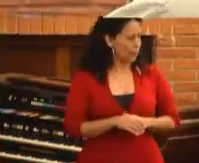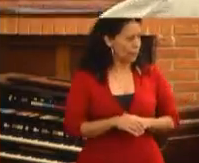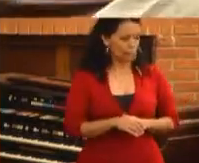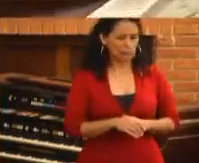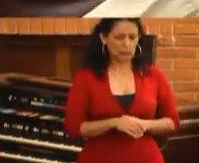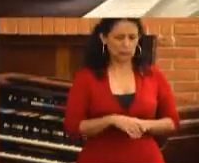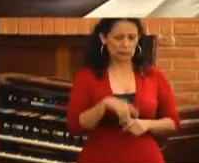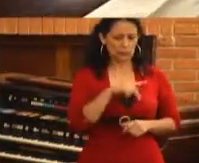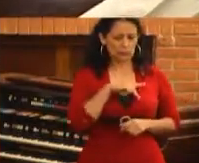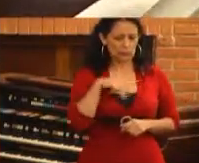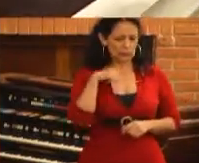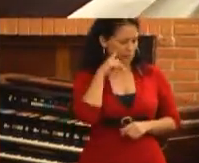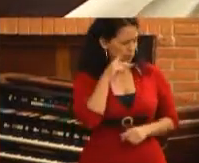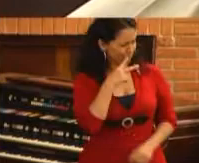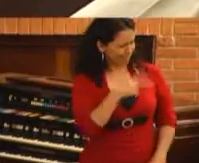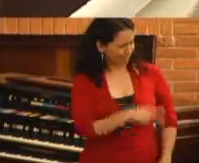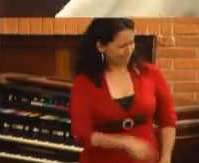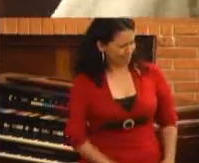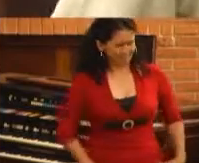Os idiotas.